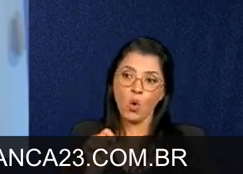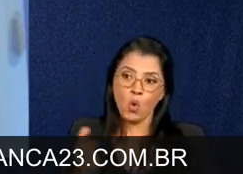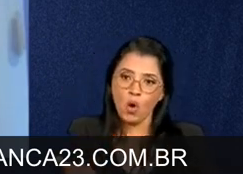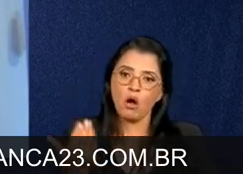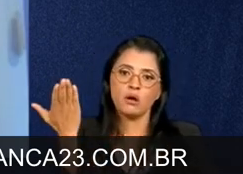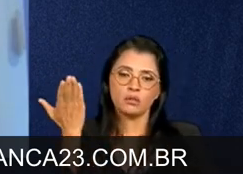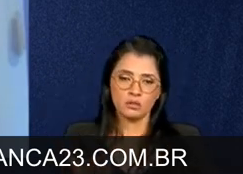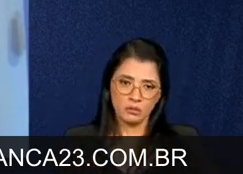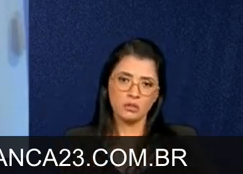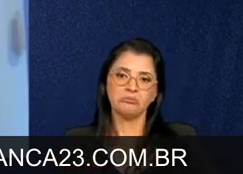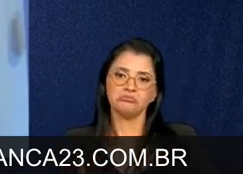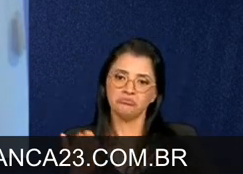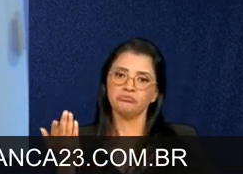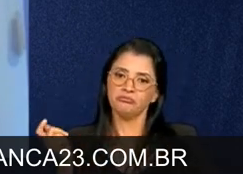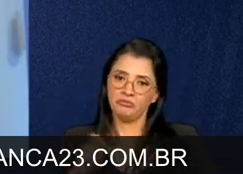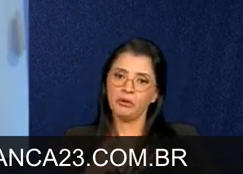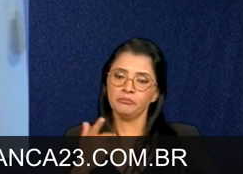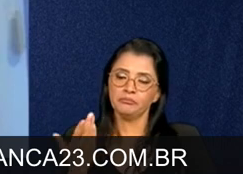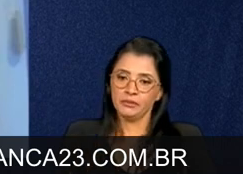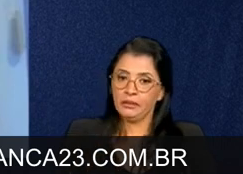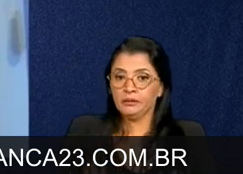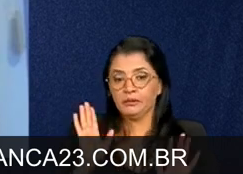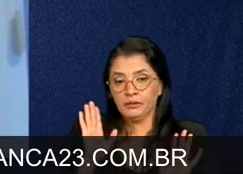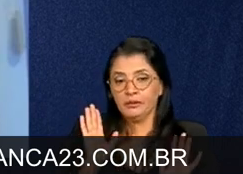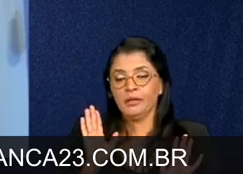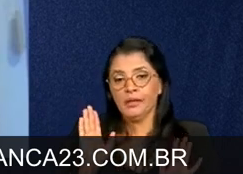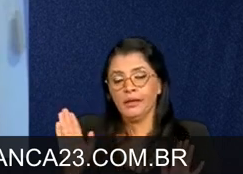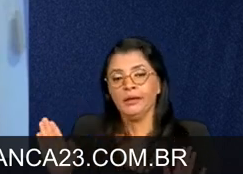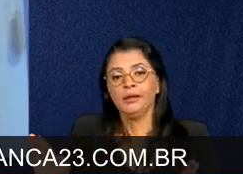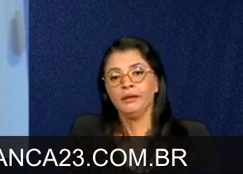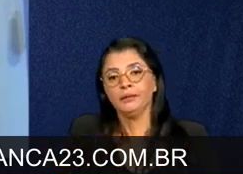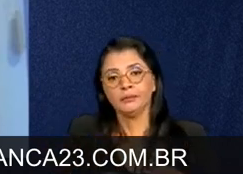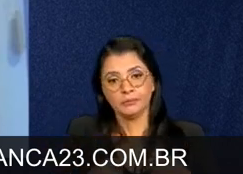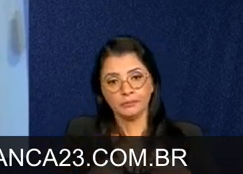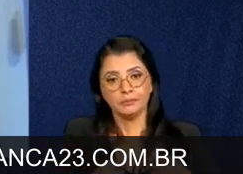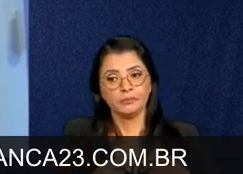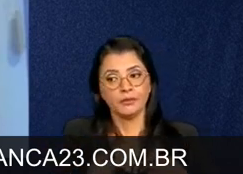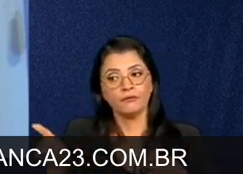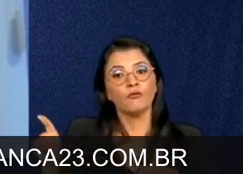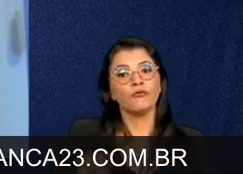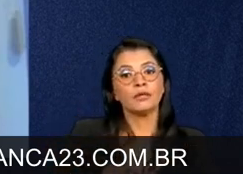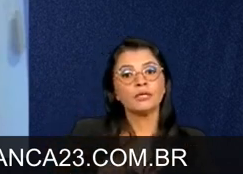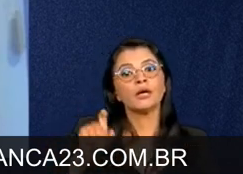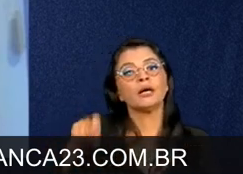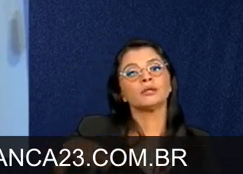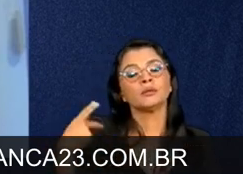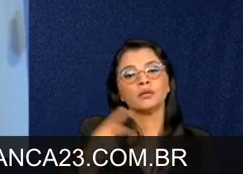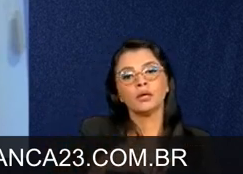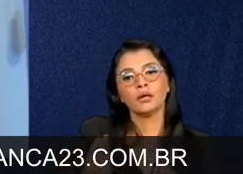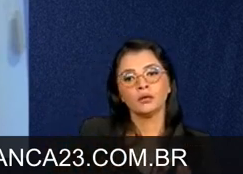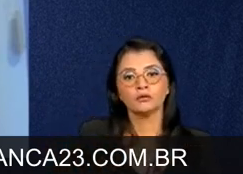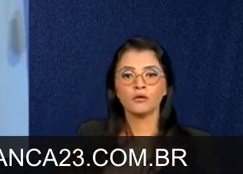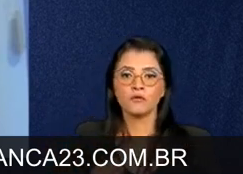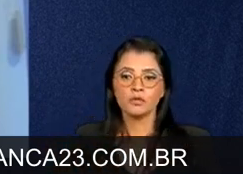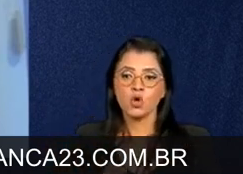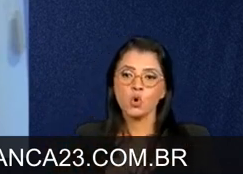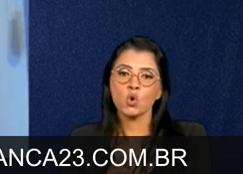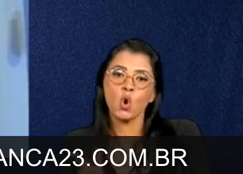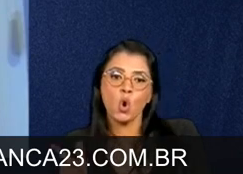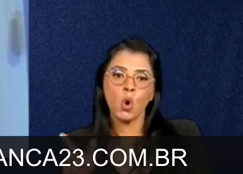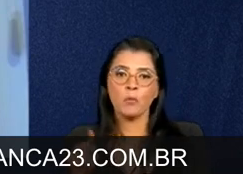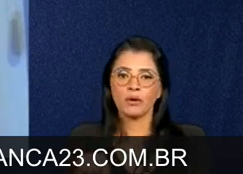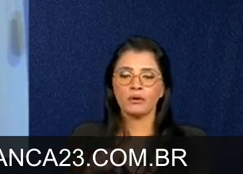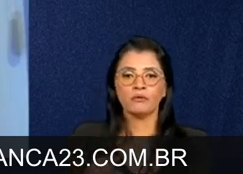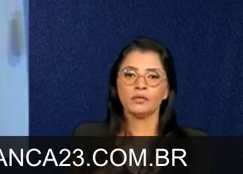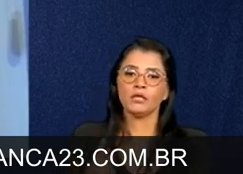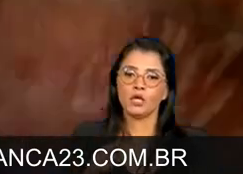perder, ou provavelmente vai perder, vamos colocar assim, e o que vão fazer com o cartão de crédito dela? Vão fazer compras, vão estourar, então ela